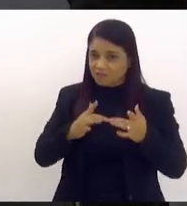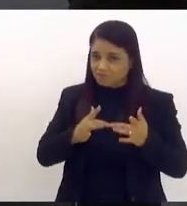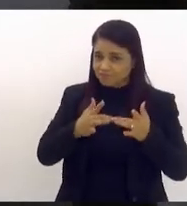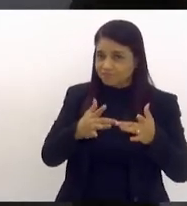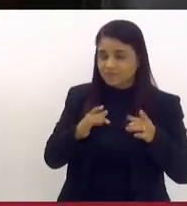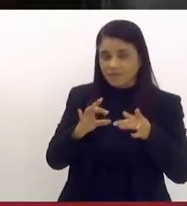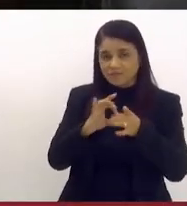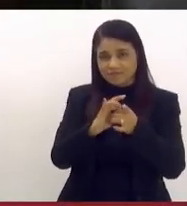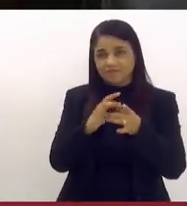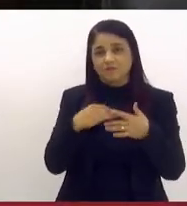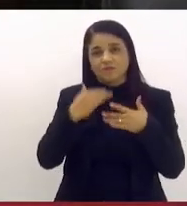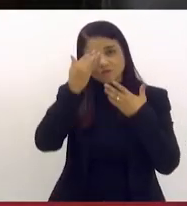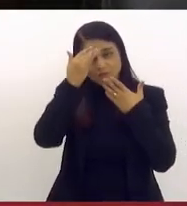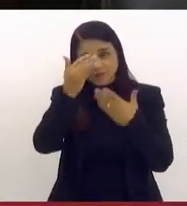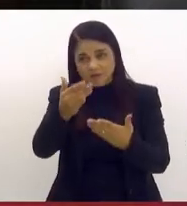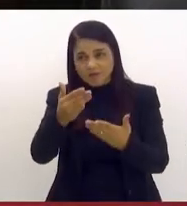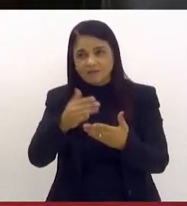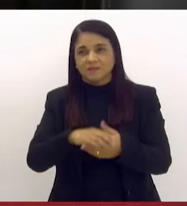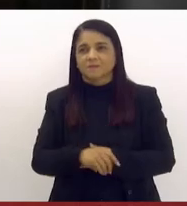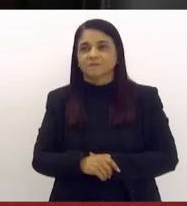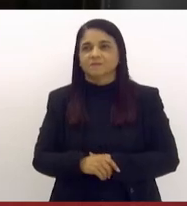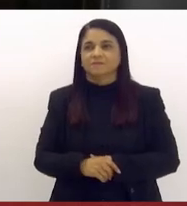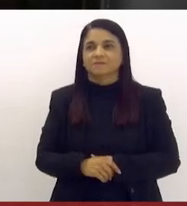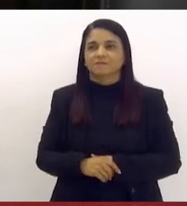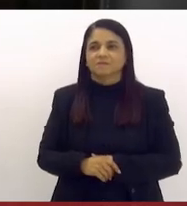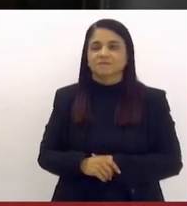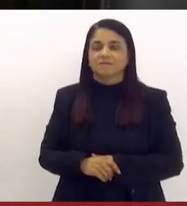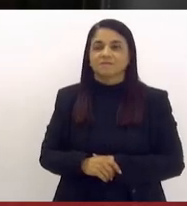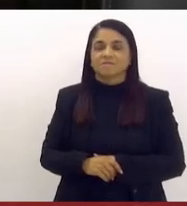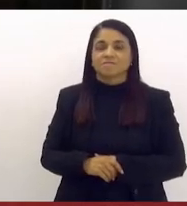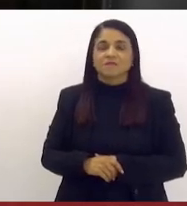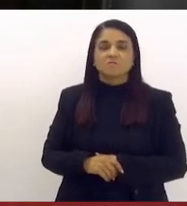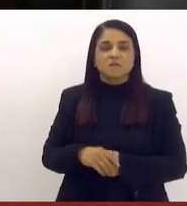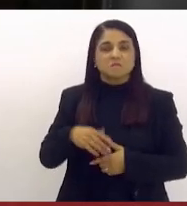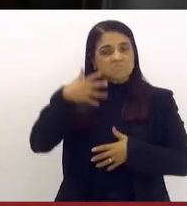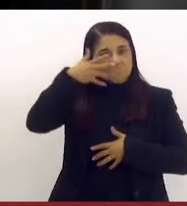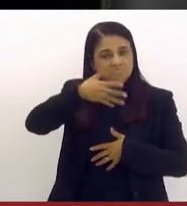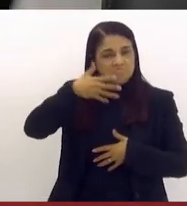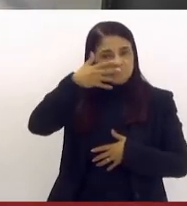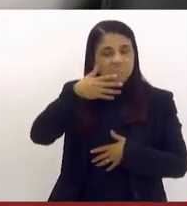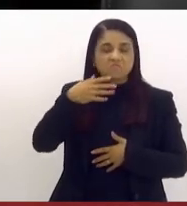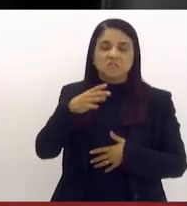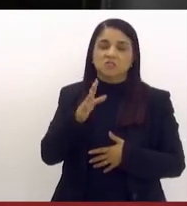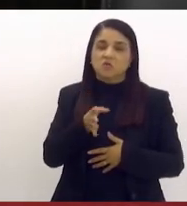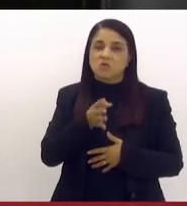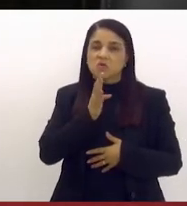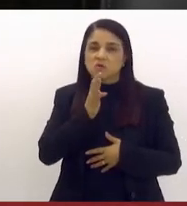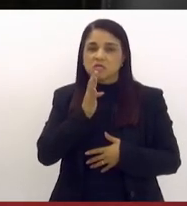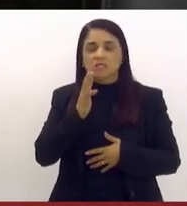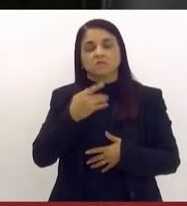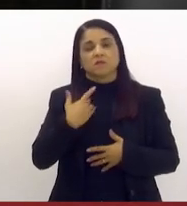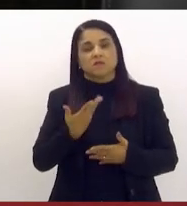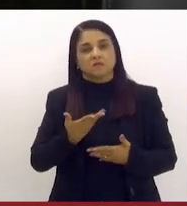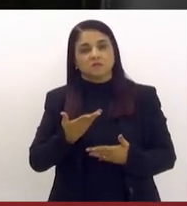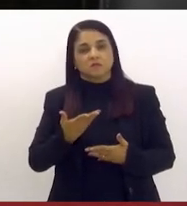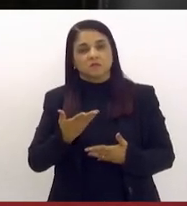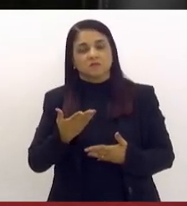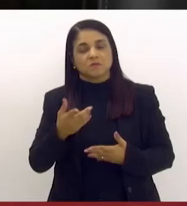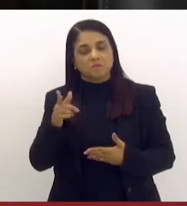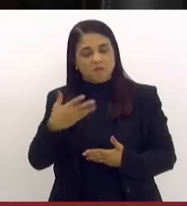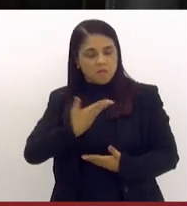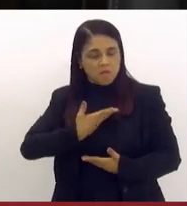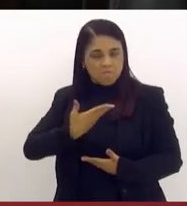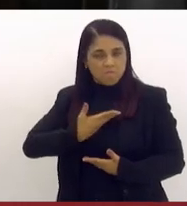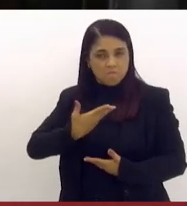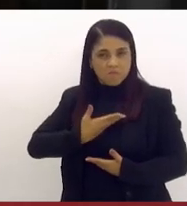muito obrigada muito obrigada pelas palavras de reconhecimento e generosidade minha querida